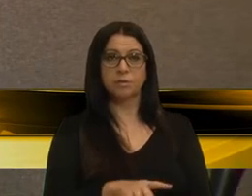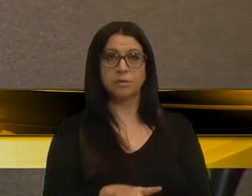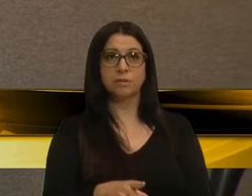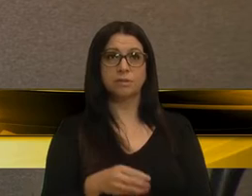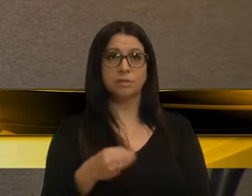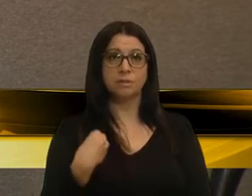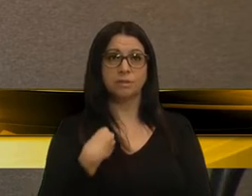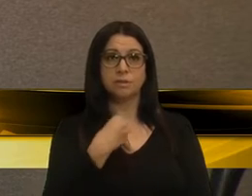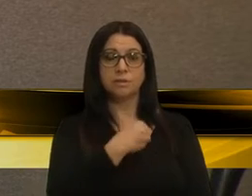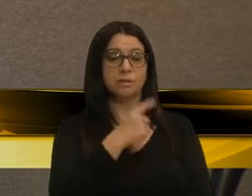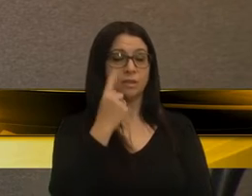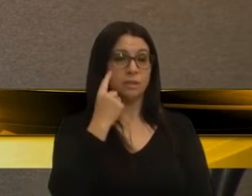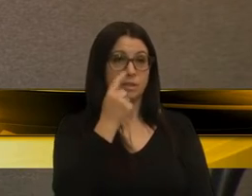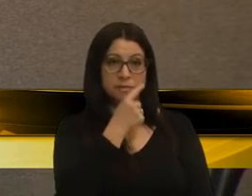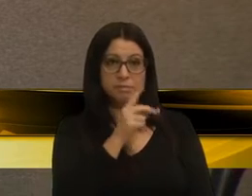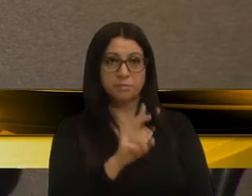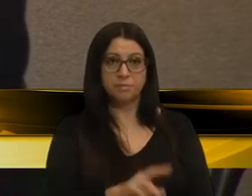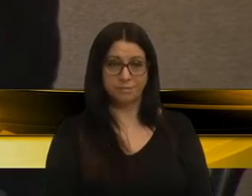Oftalmologista, tá?